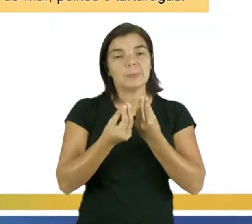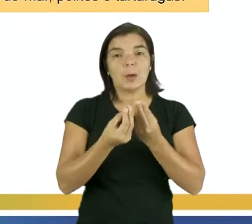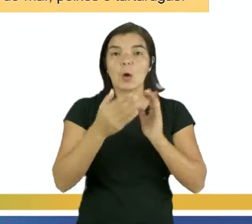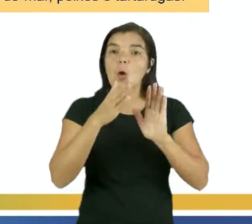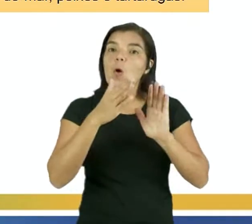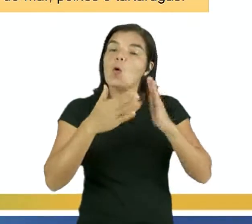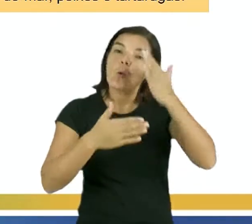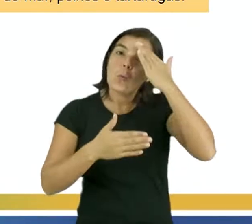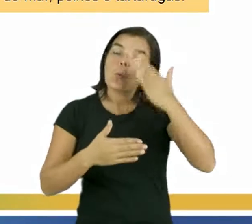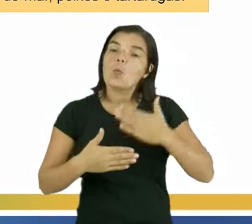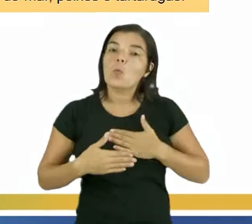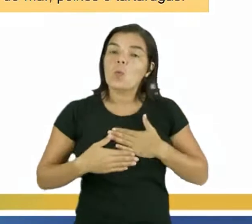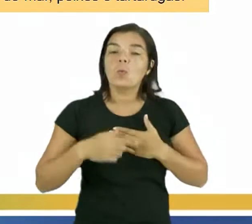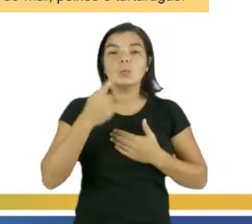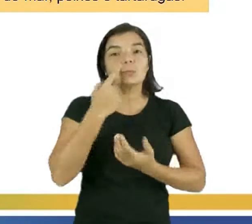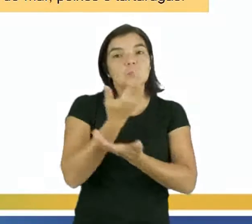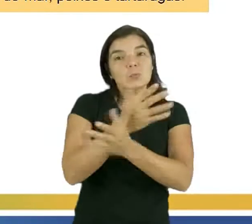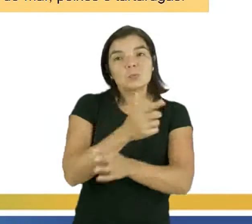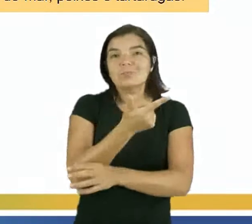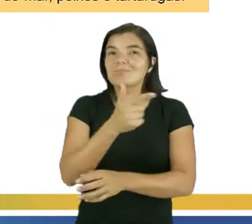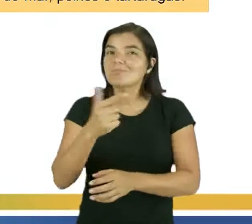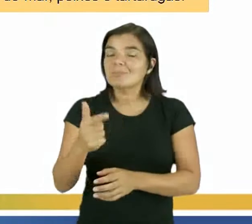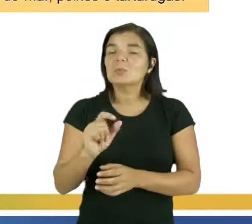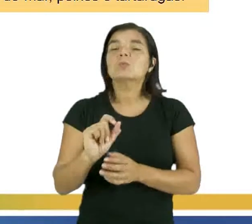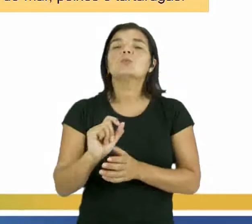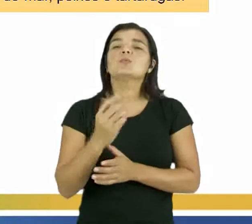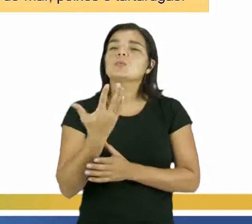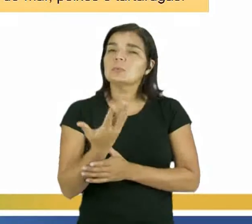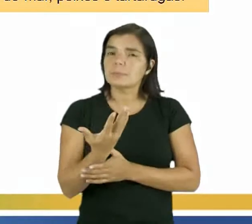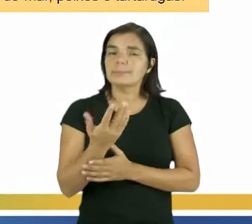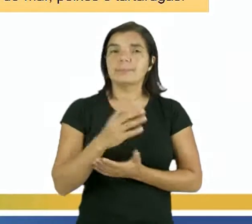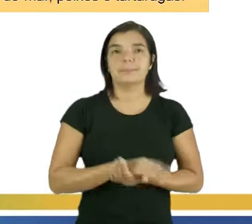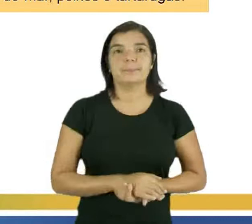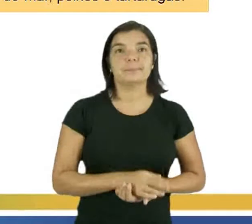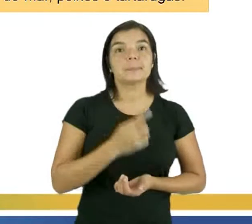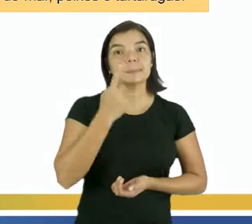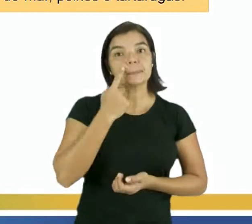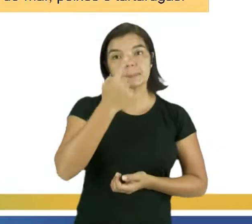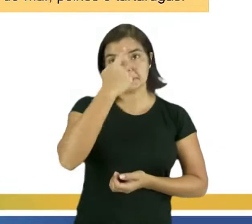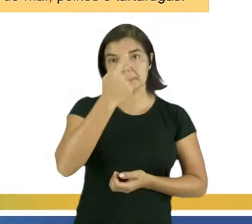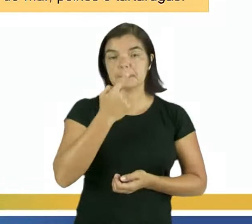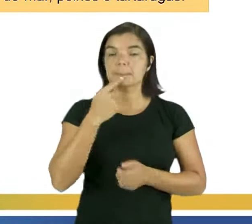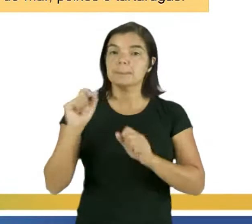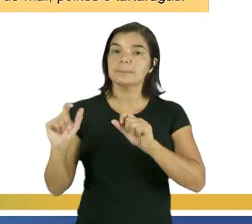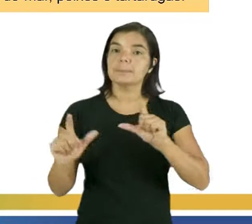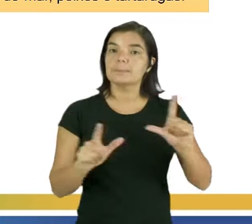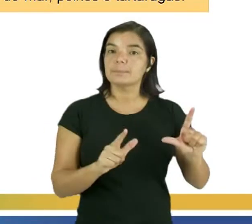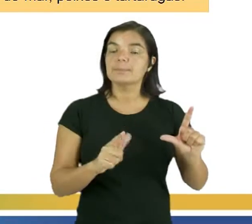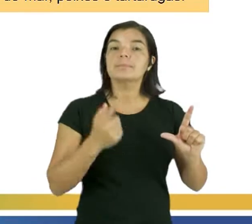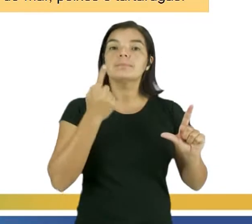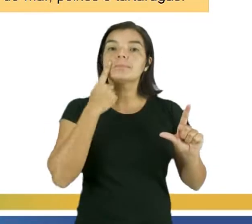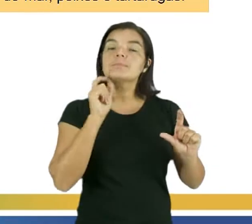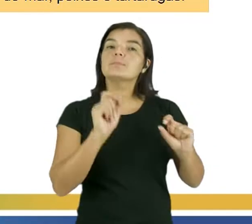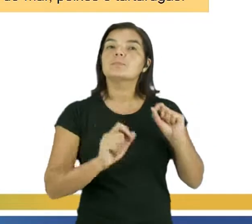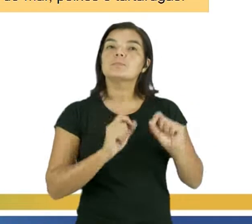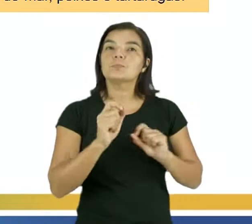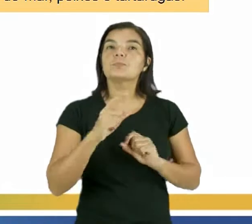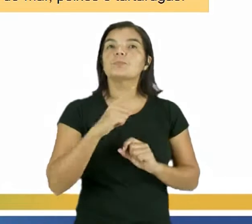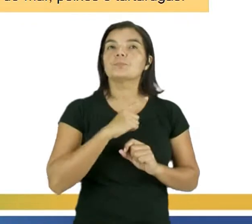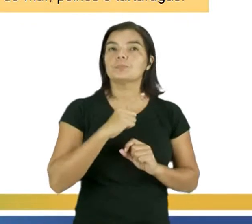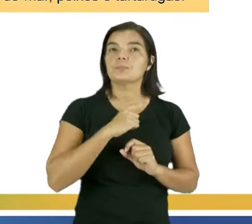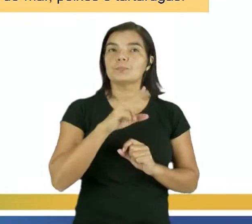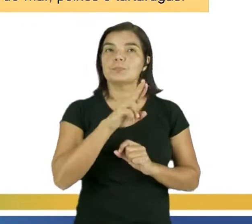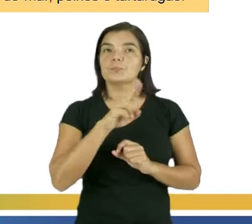corpo desse invertebrado interiormente, o que está acontecendo ali. Então observem nessa imagem, vocês podem ver aí que tem uma